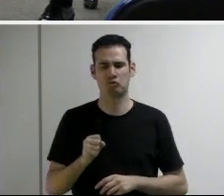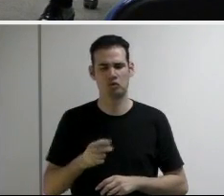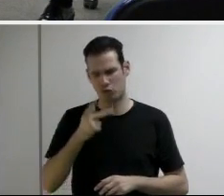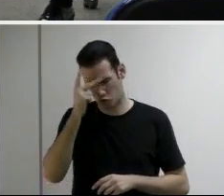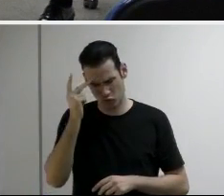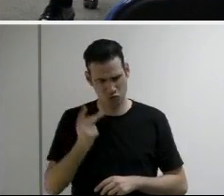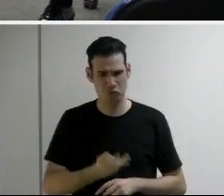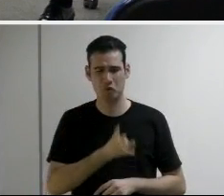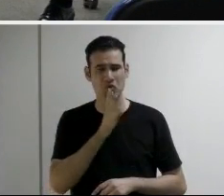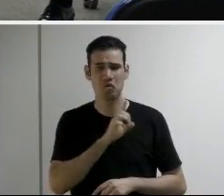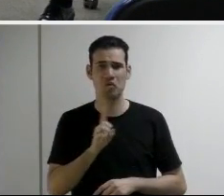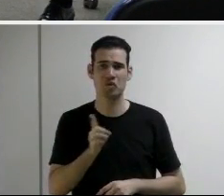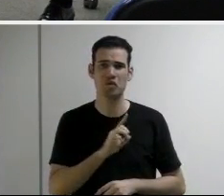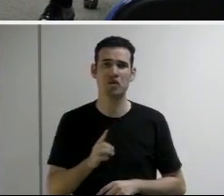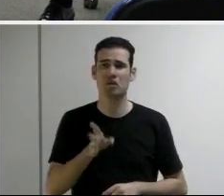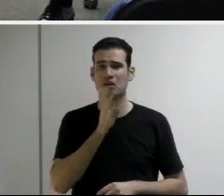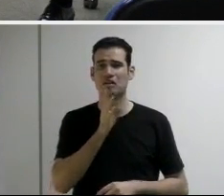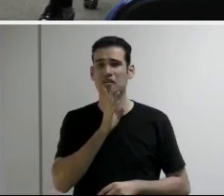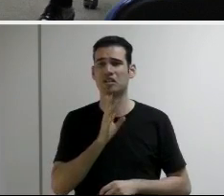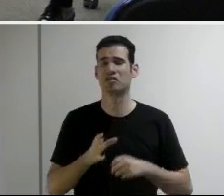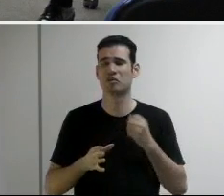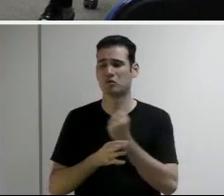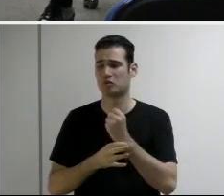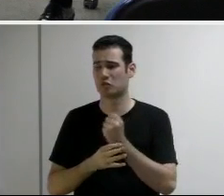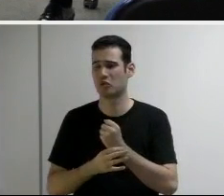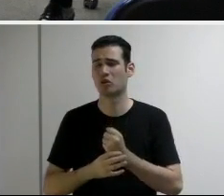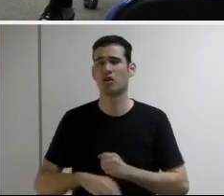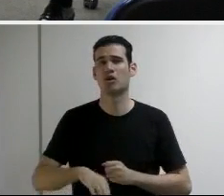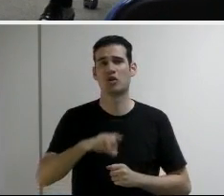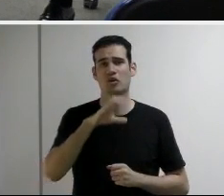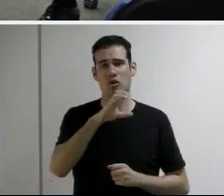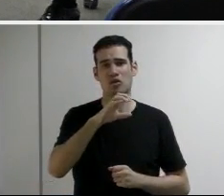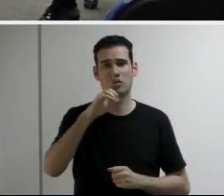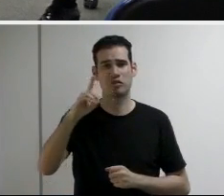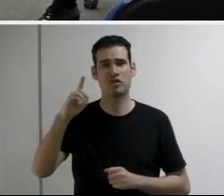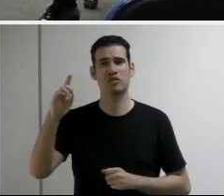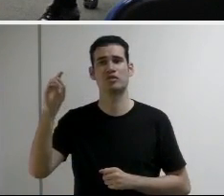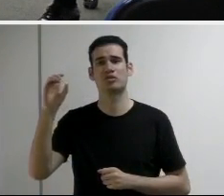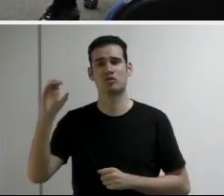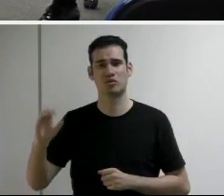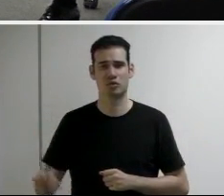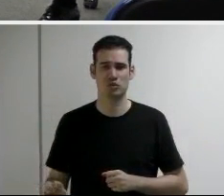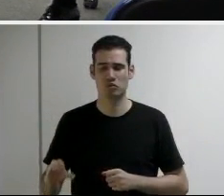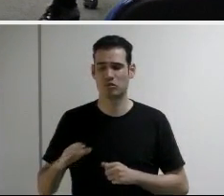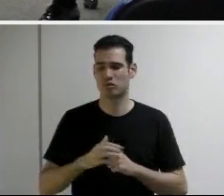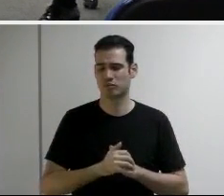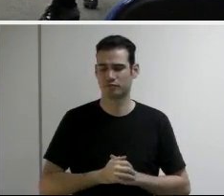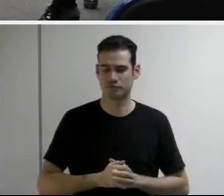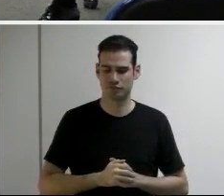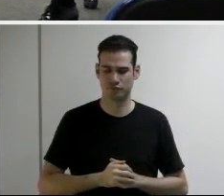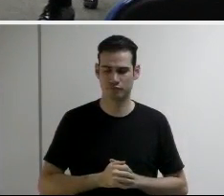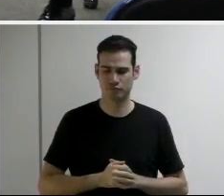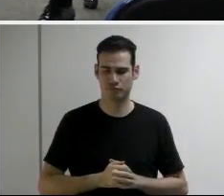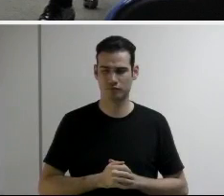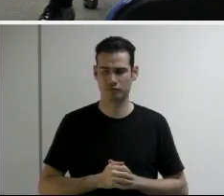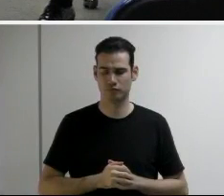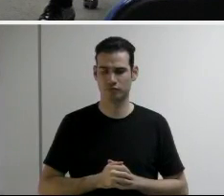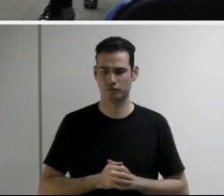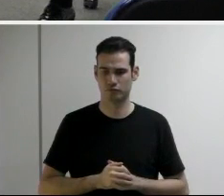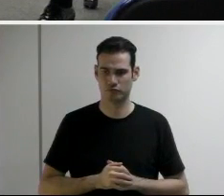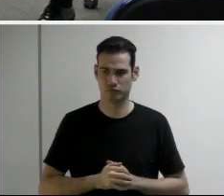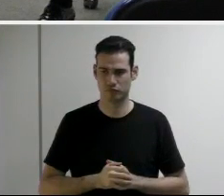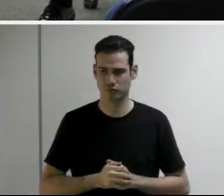é Código de Defesa do Consumidor, Lei do Cadastro Positivo, que falava em banco de dados, até complicado, na verdade, aplicar alguns pontos bons